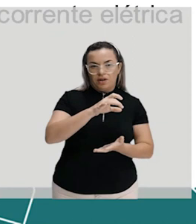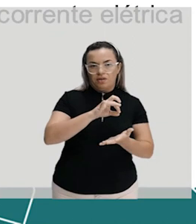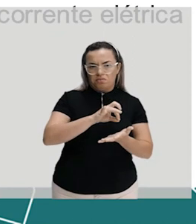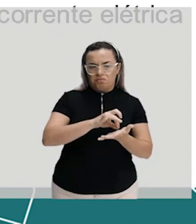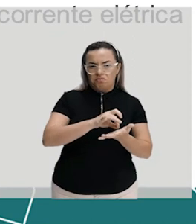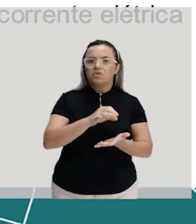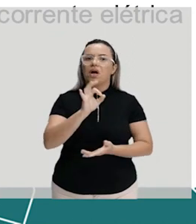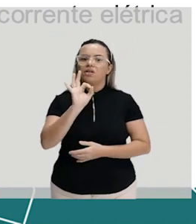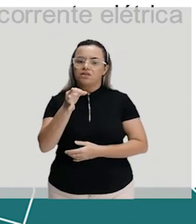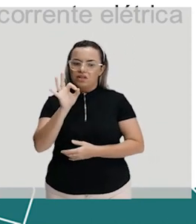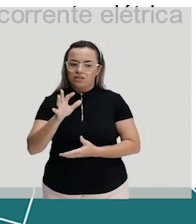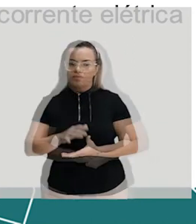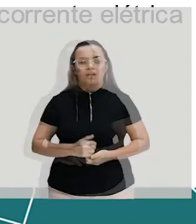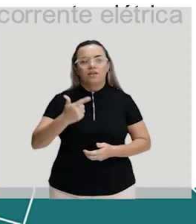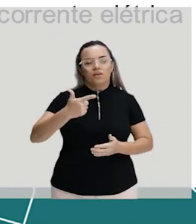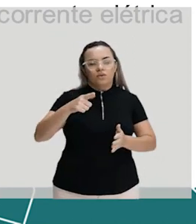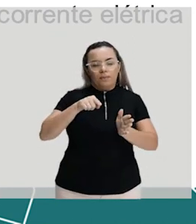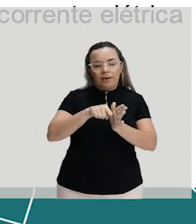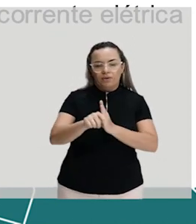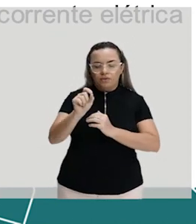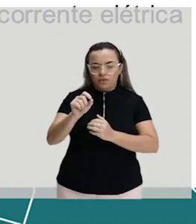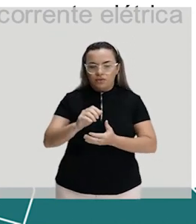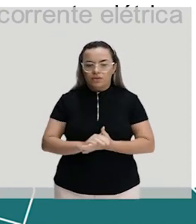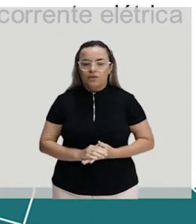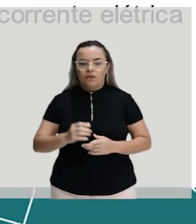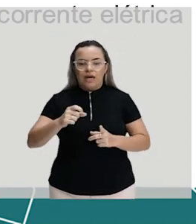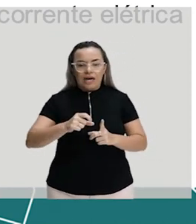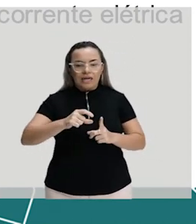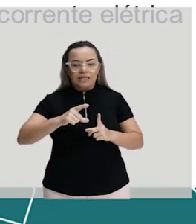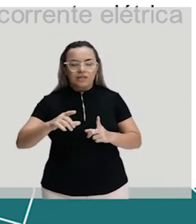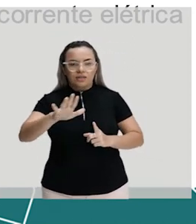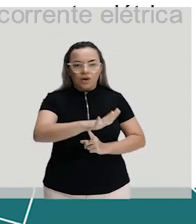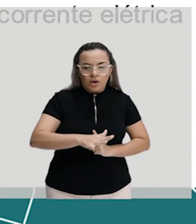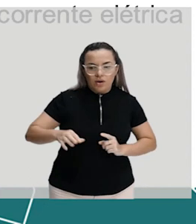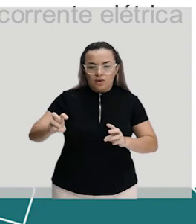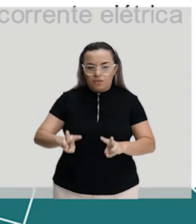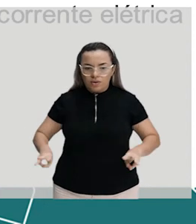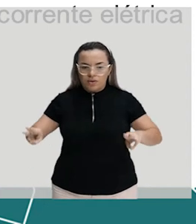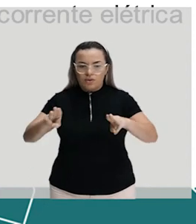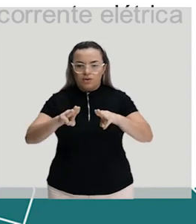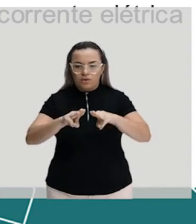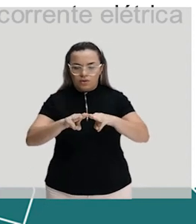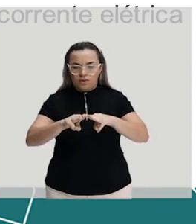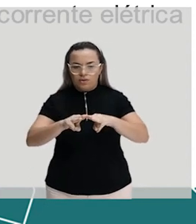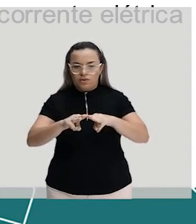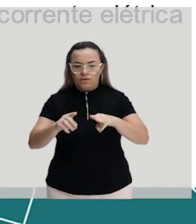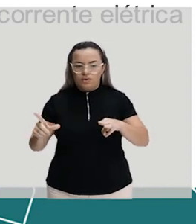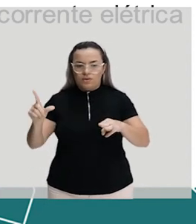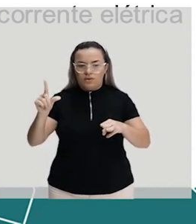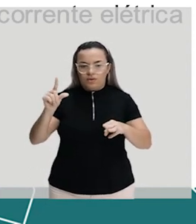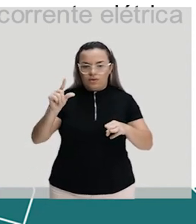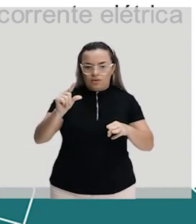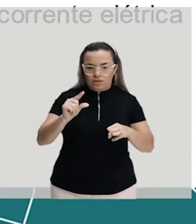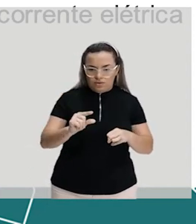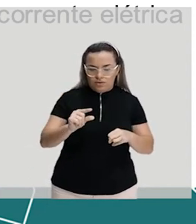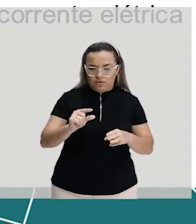a do a intensidade desse Campo diminui quando se introduz uma barra de ferro no seu